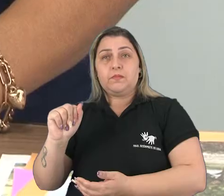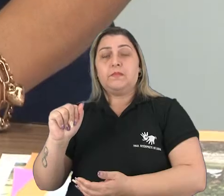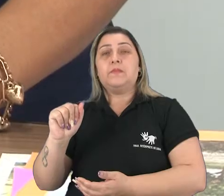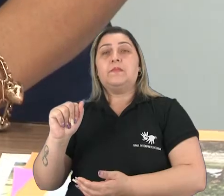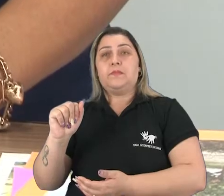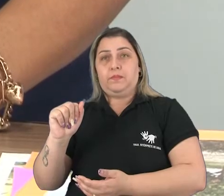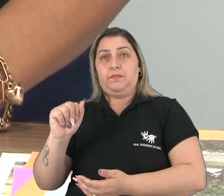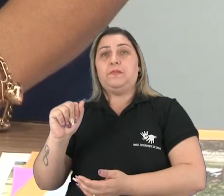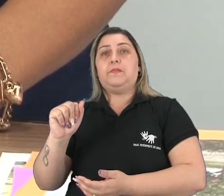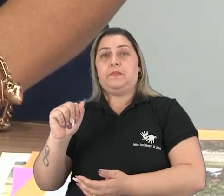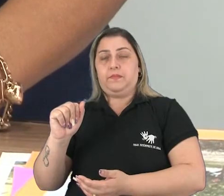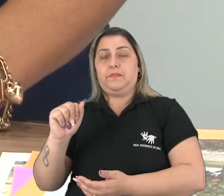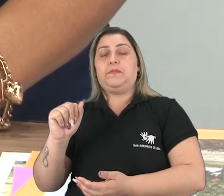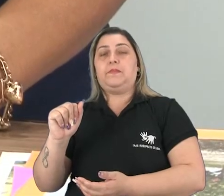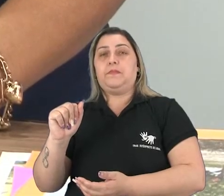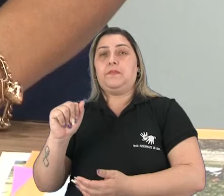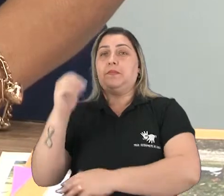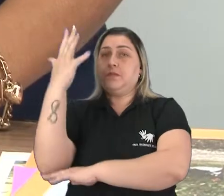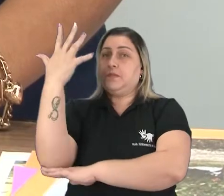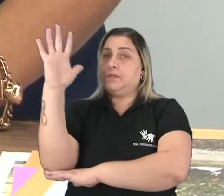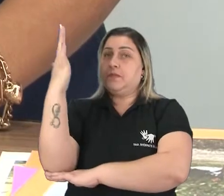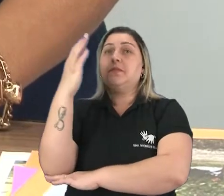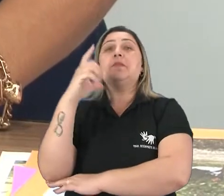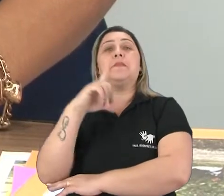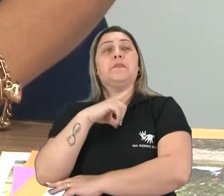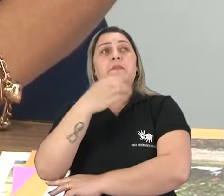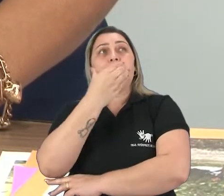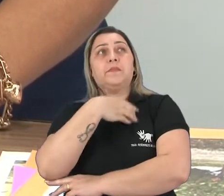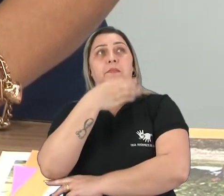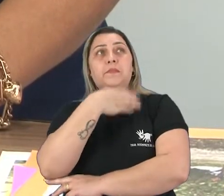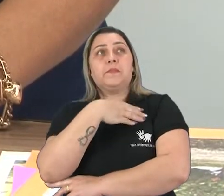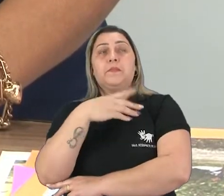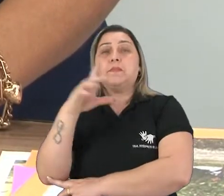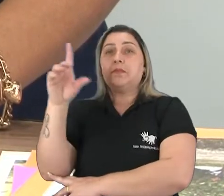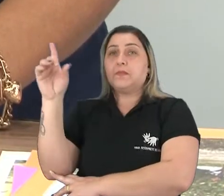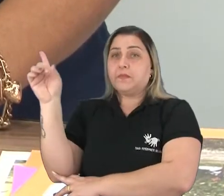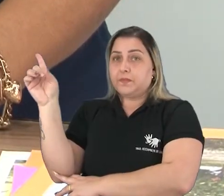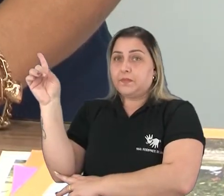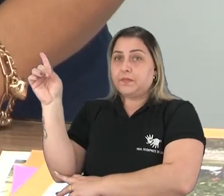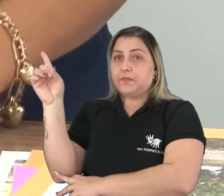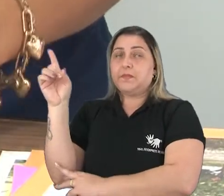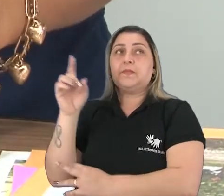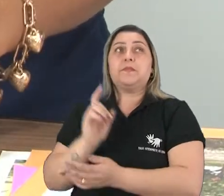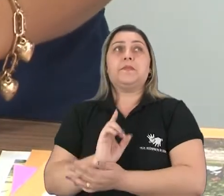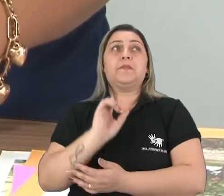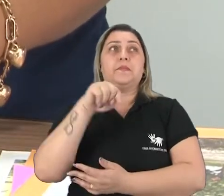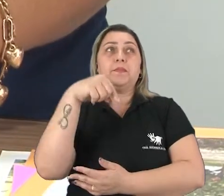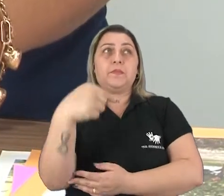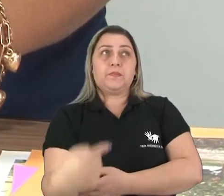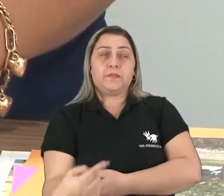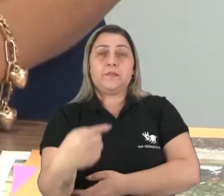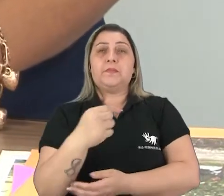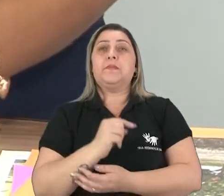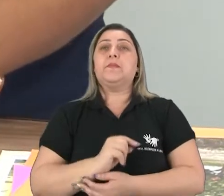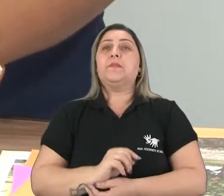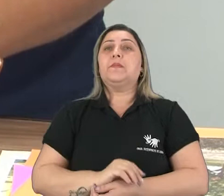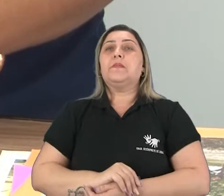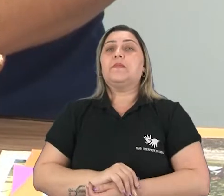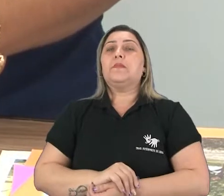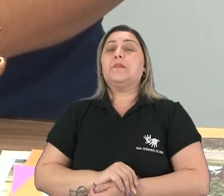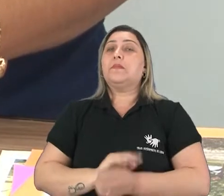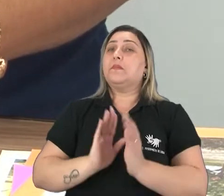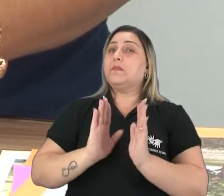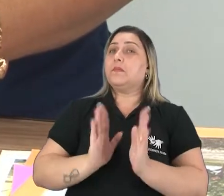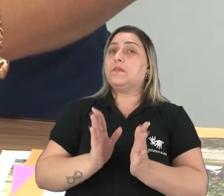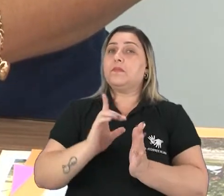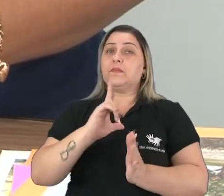frutífera. Esta planta aqui ainda é uma muda. Então, depois desse processo aqui, eu